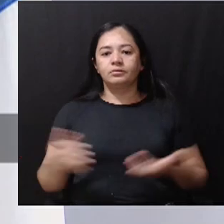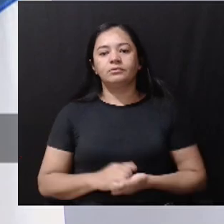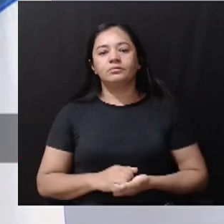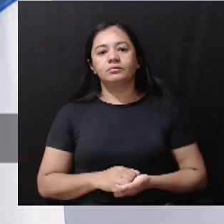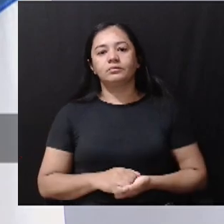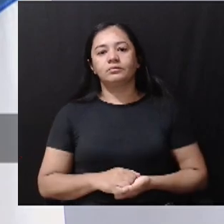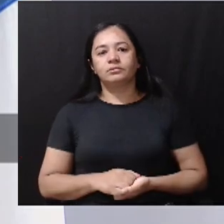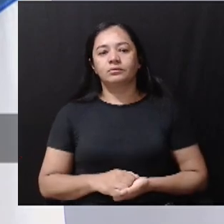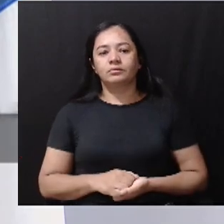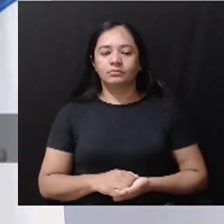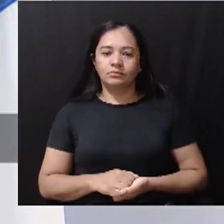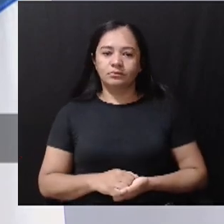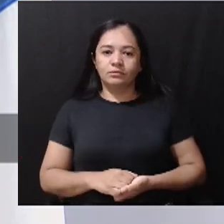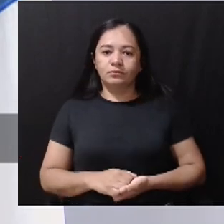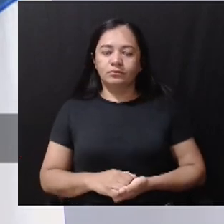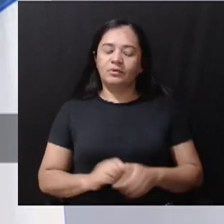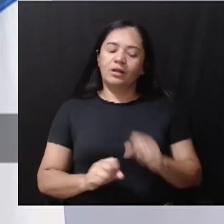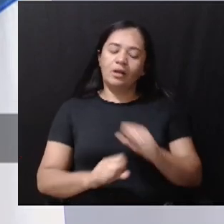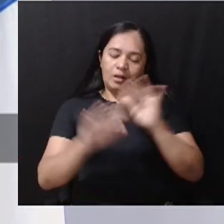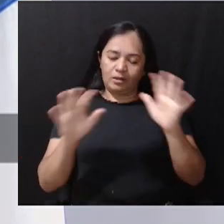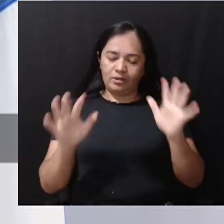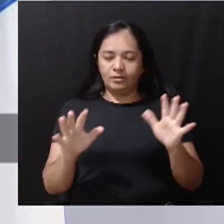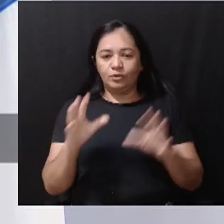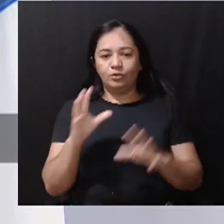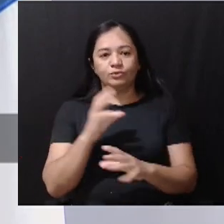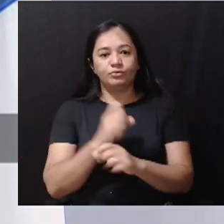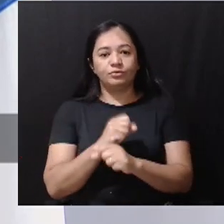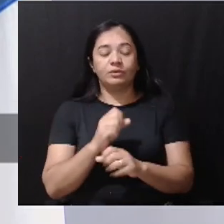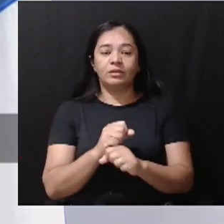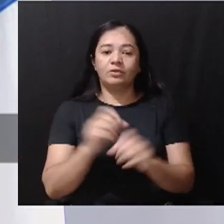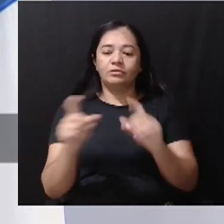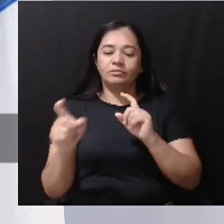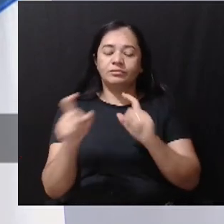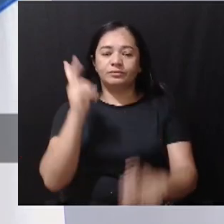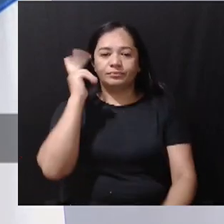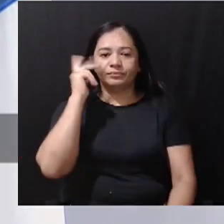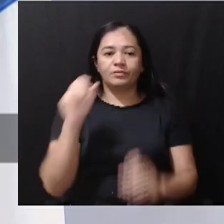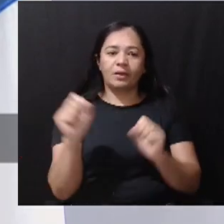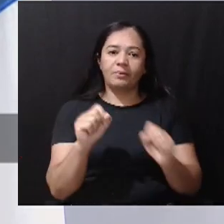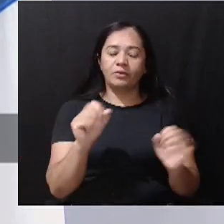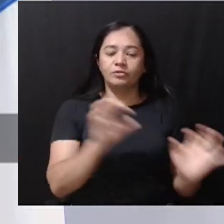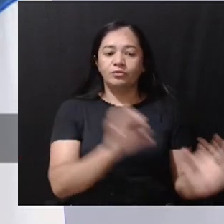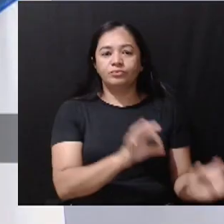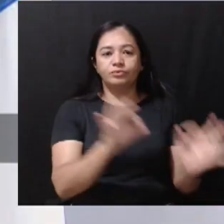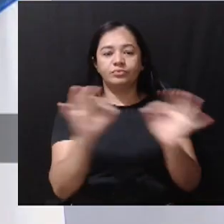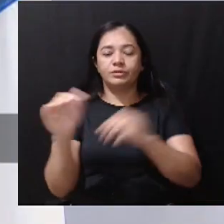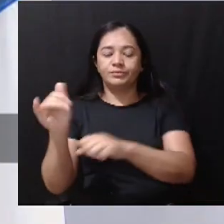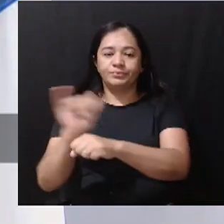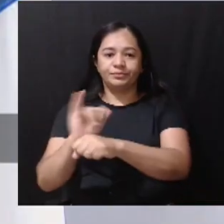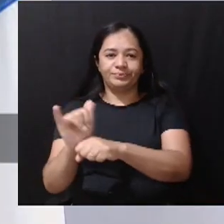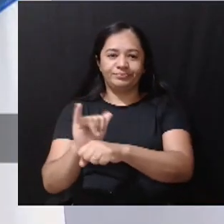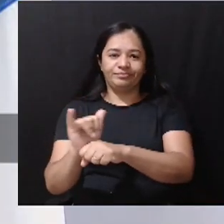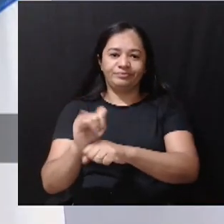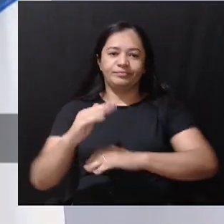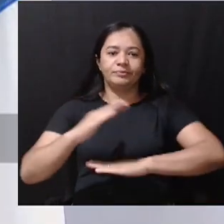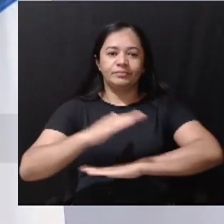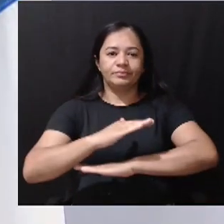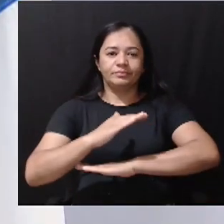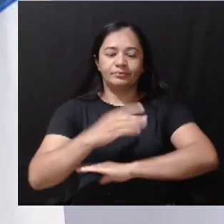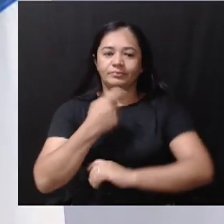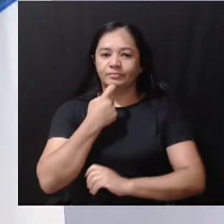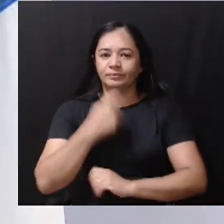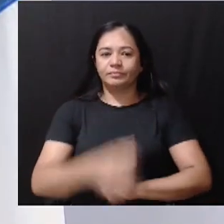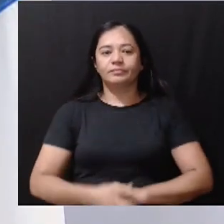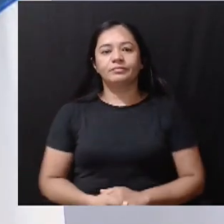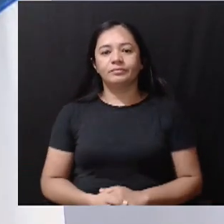campinas.sp.leg.br e, claro, a íntegra da reunião ordinária pode ser conferida no youtube.com/TV Câmara Campinas.